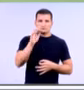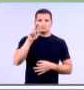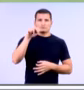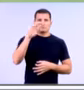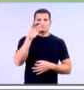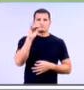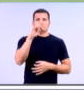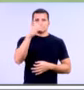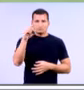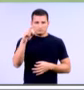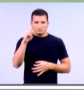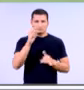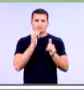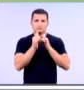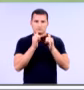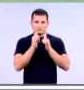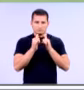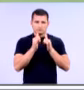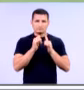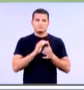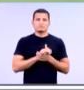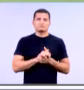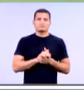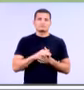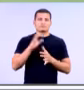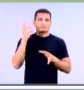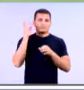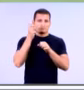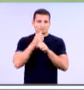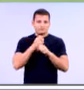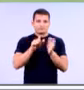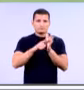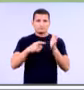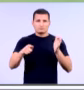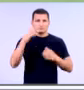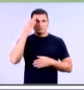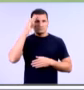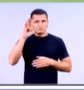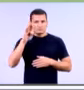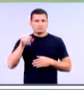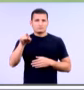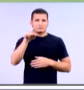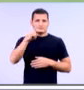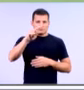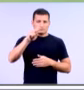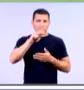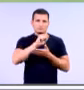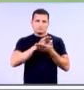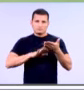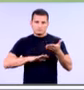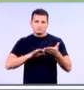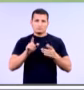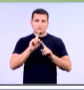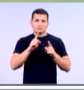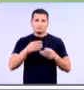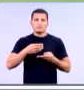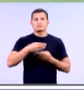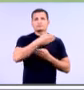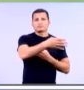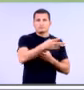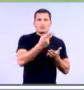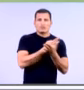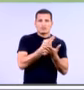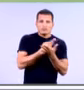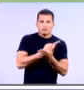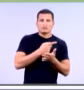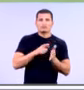nesse caso, deve ser preservada, e a revisão gramatical, principalmente, para que o seu texto não vá com erros ortográficos,